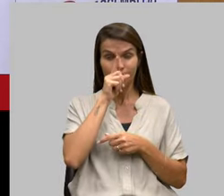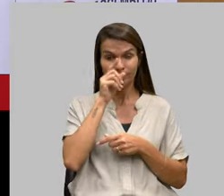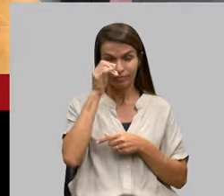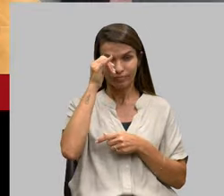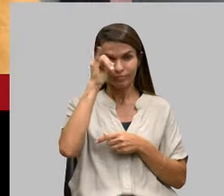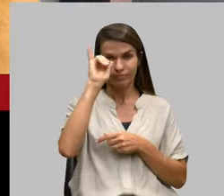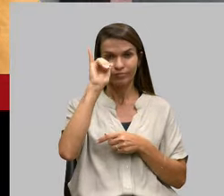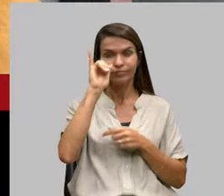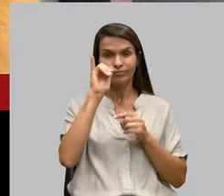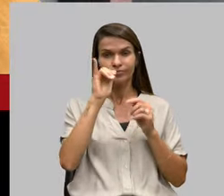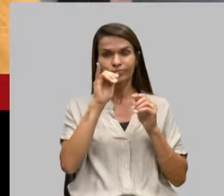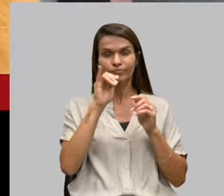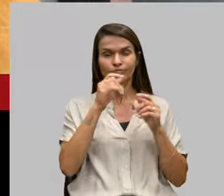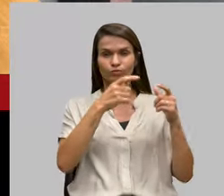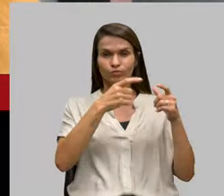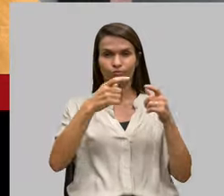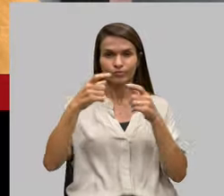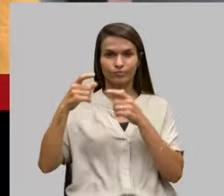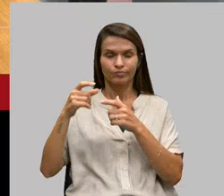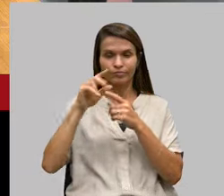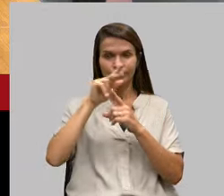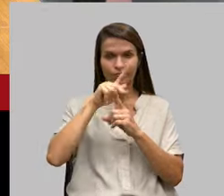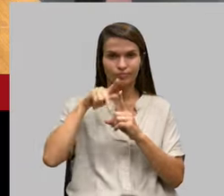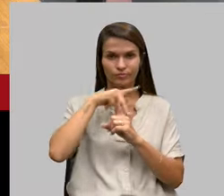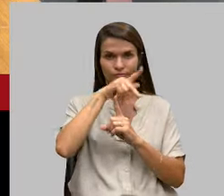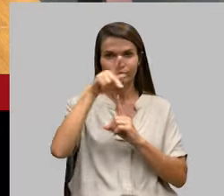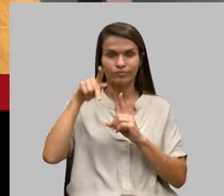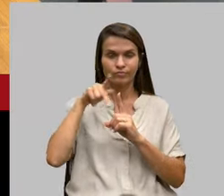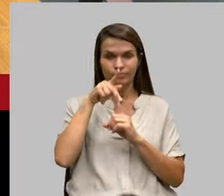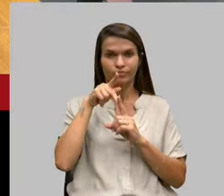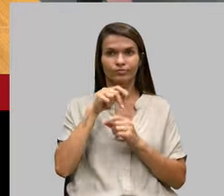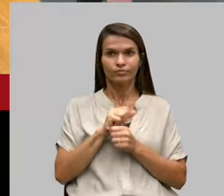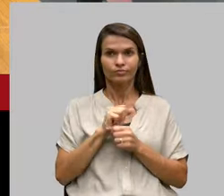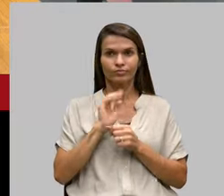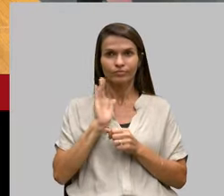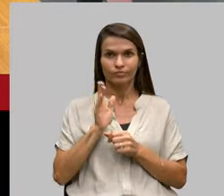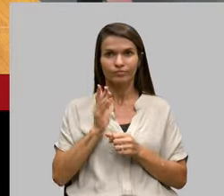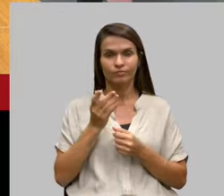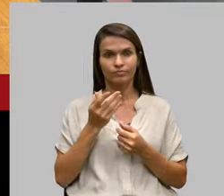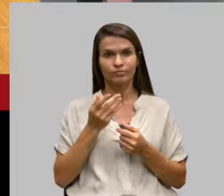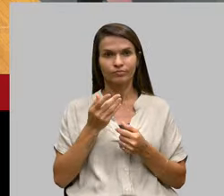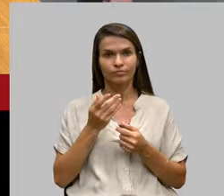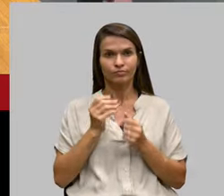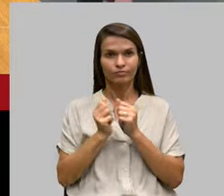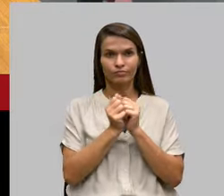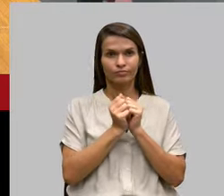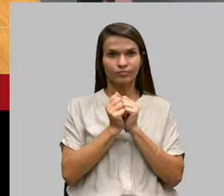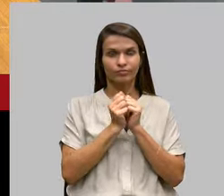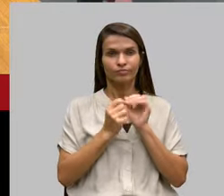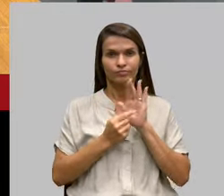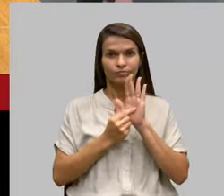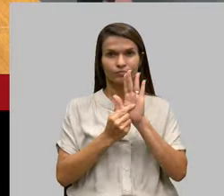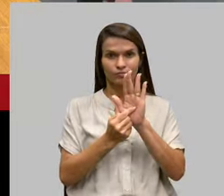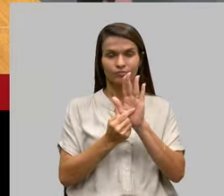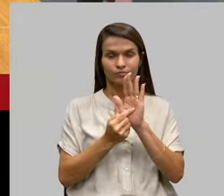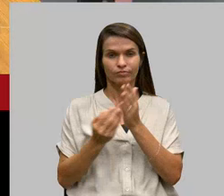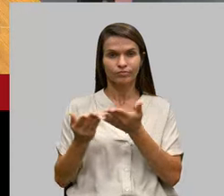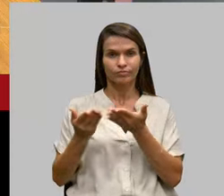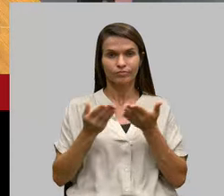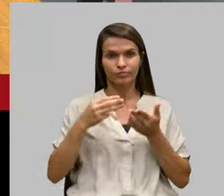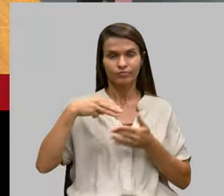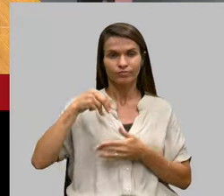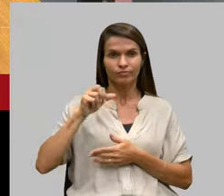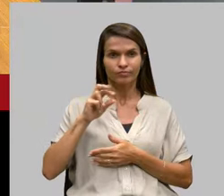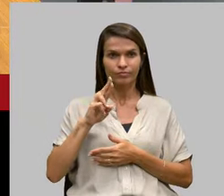regimes próprios de Previdência Social já está conosco e para sua apresentação convidamos Marcelo